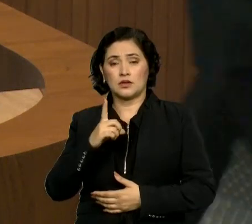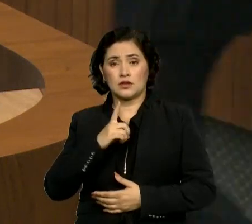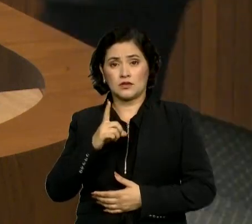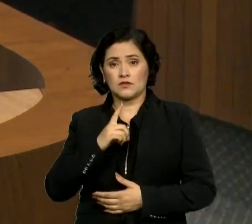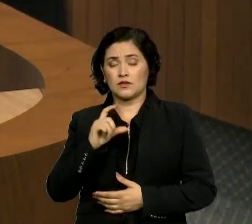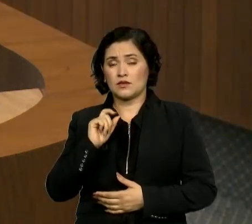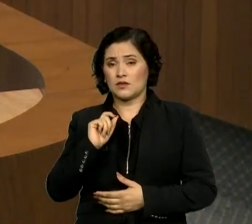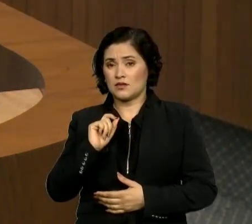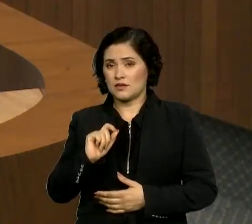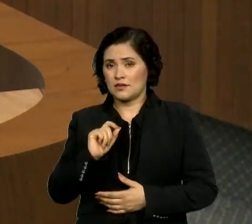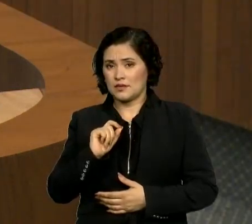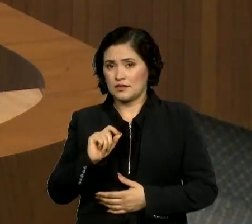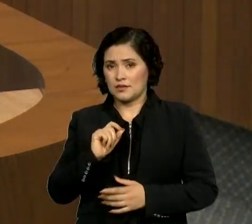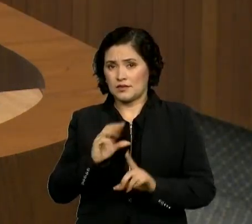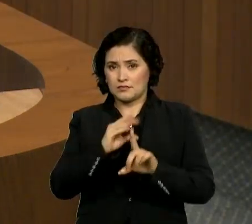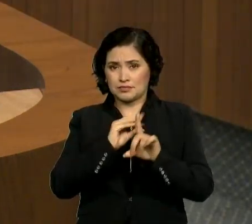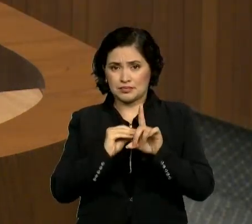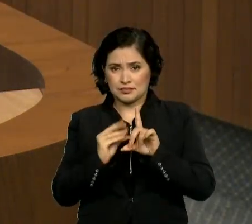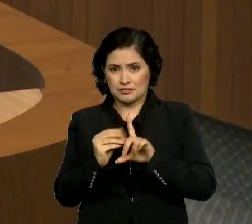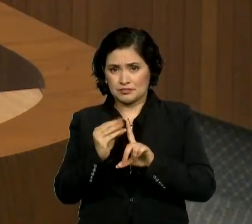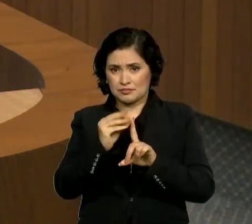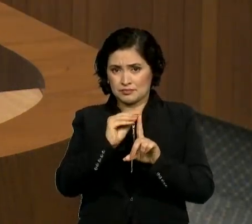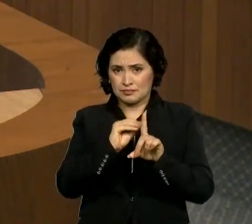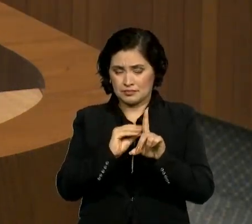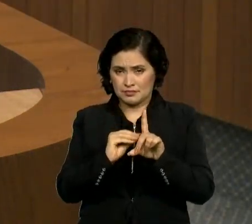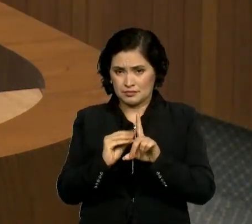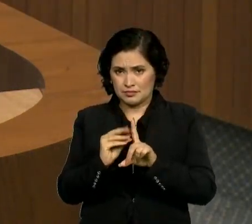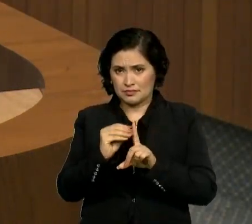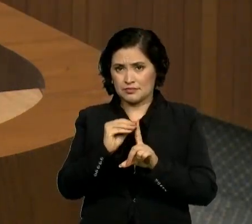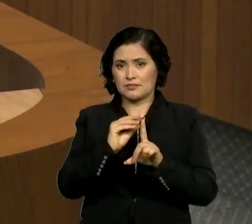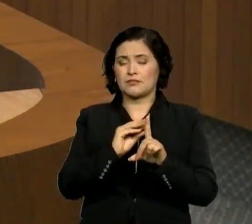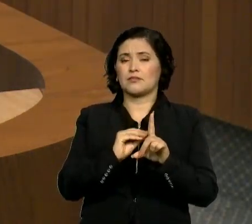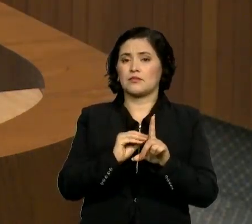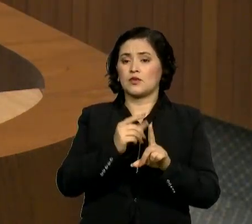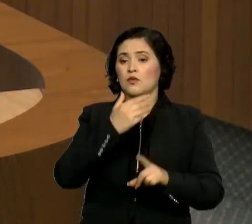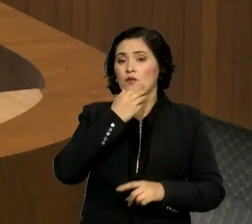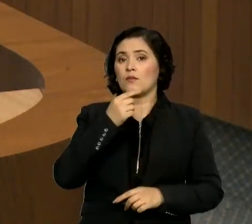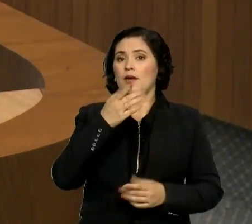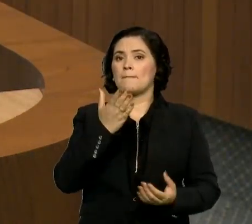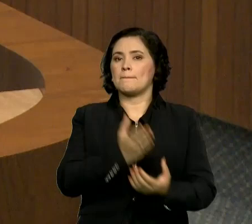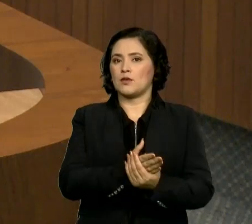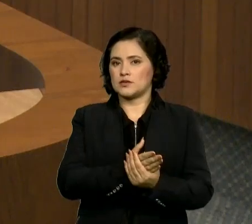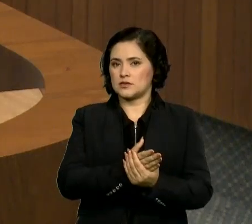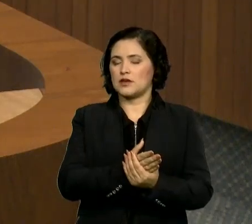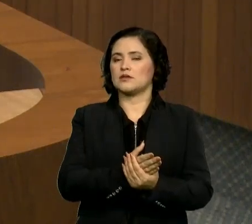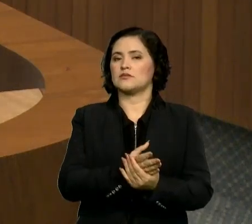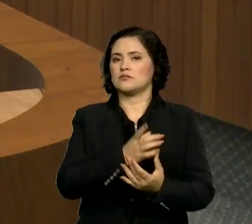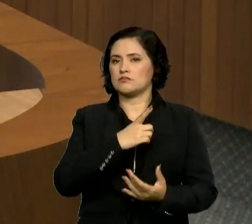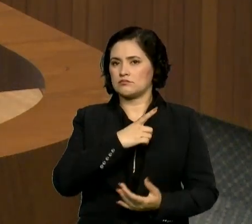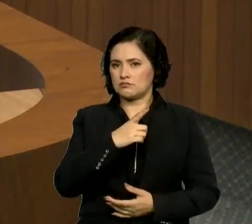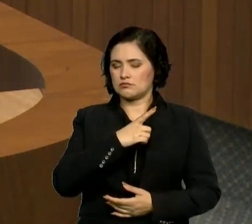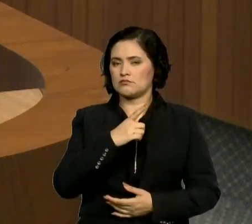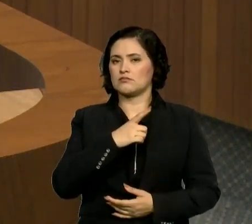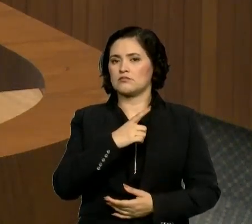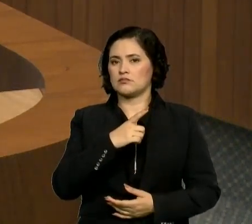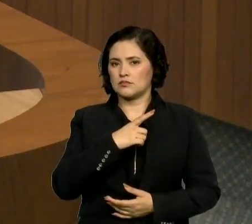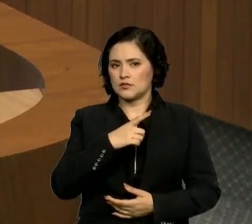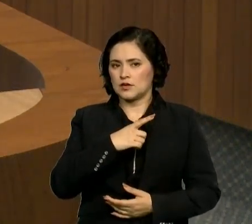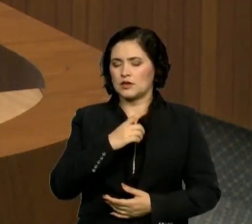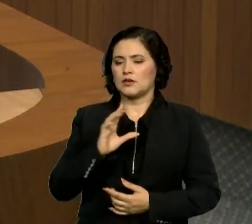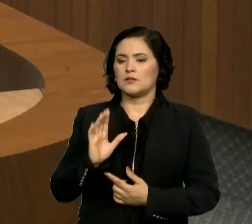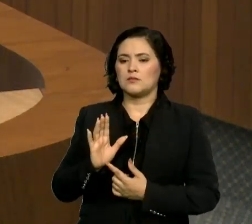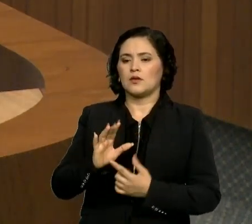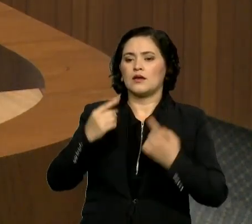pedofilia. Houve aquilo ali, ele foi inclusive indiciado no inquérito, vai ser apresentada